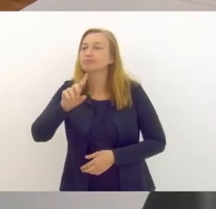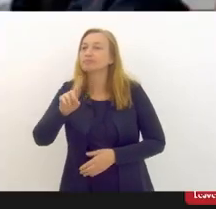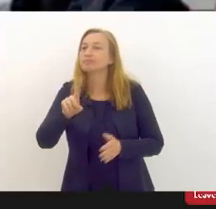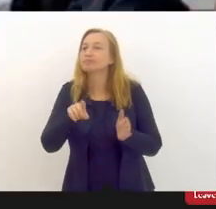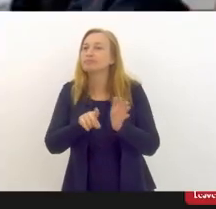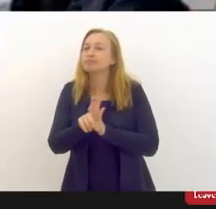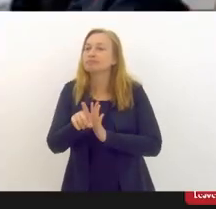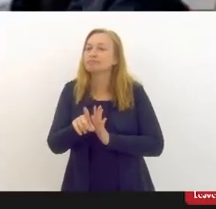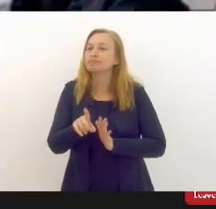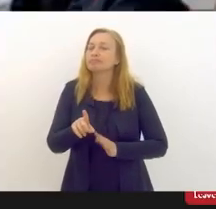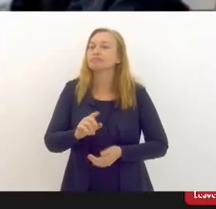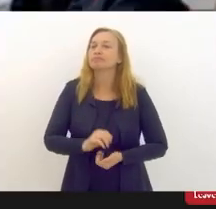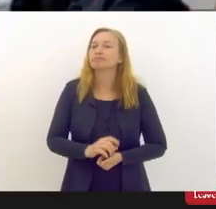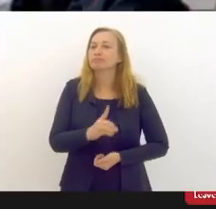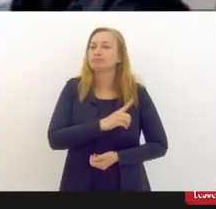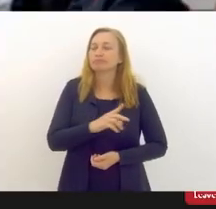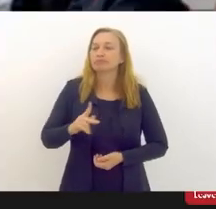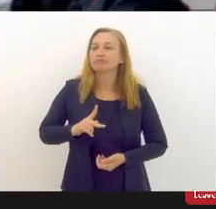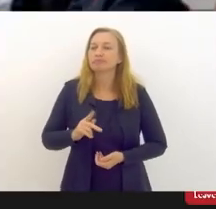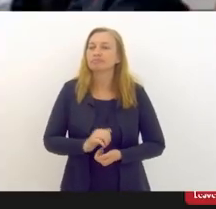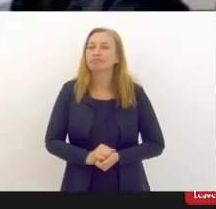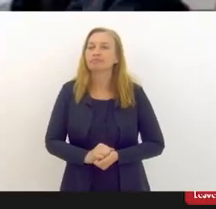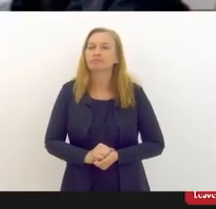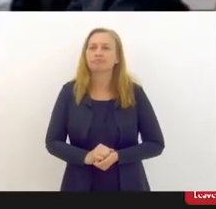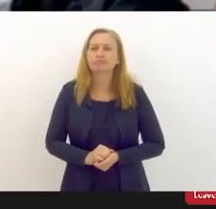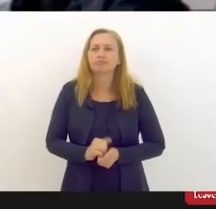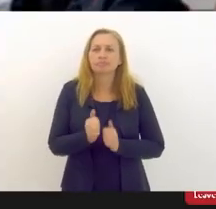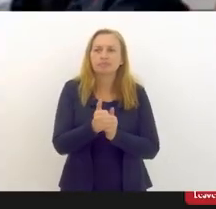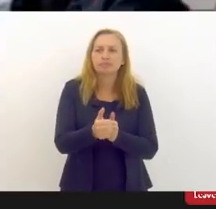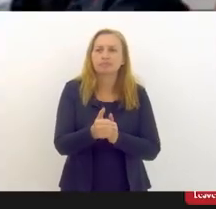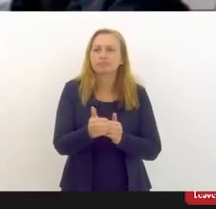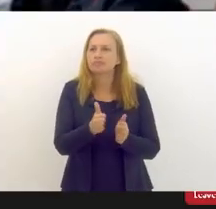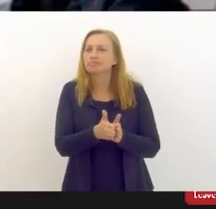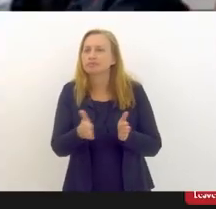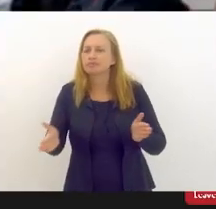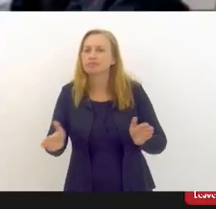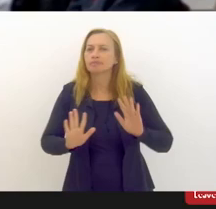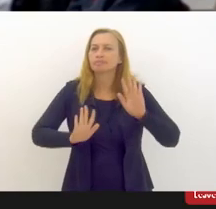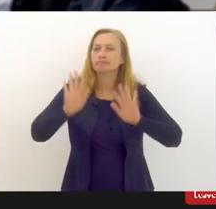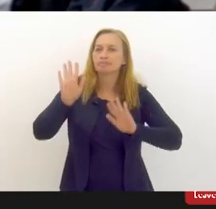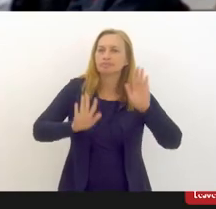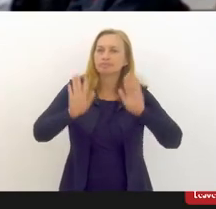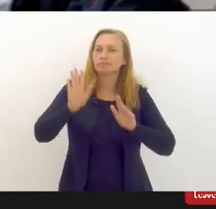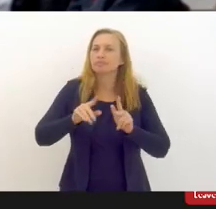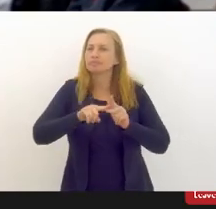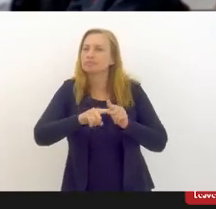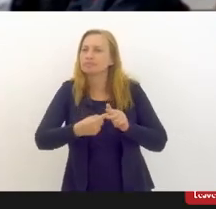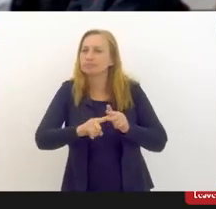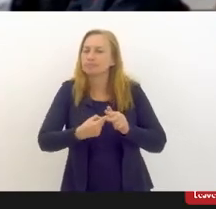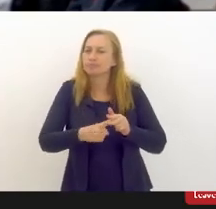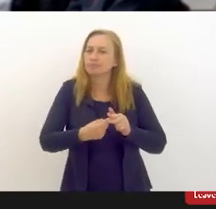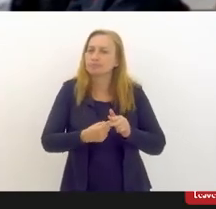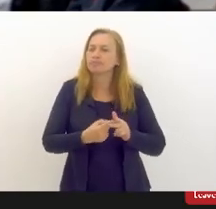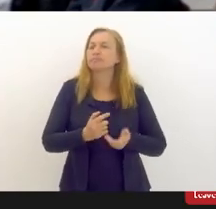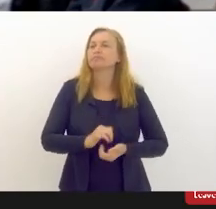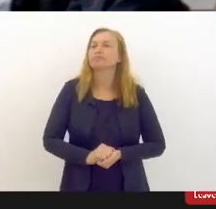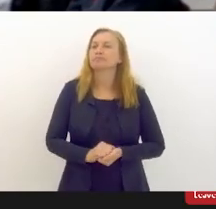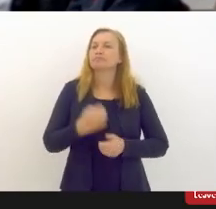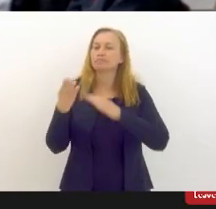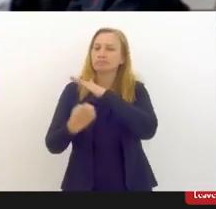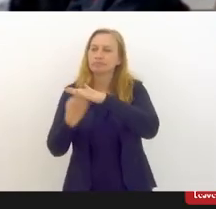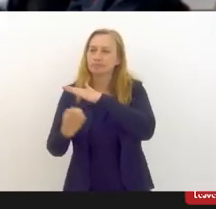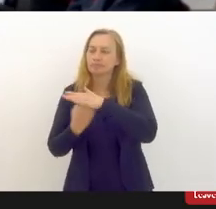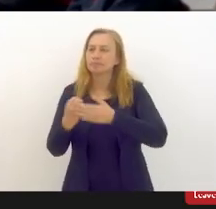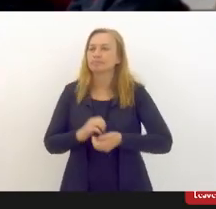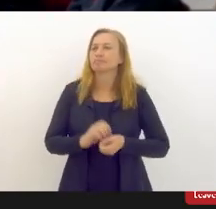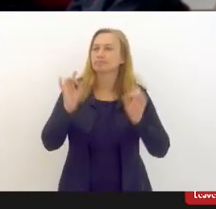ao doutor defensor público sobre o andamento do nosso processo licitatório de manutenção de empresas especializadas. Que